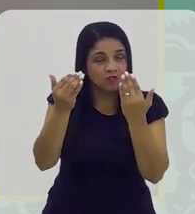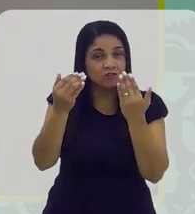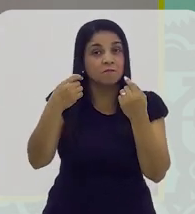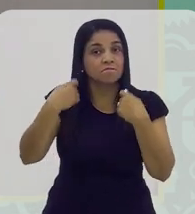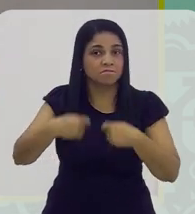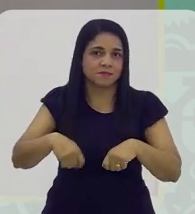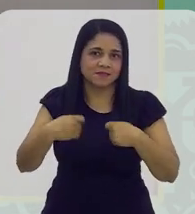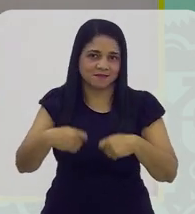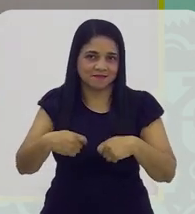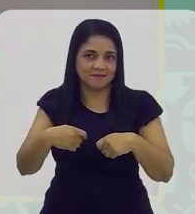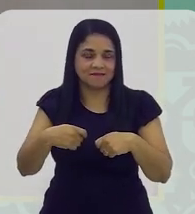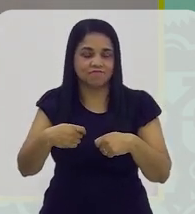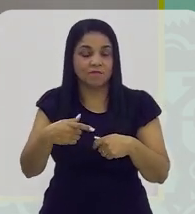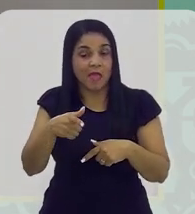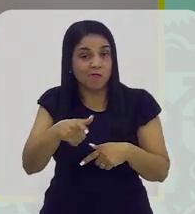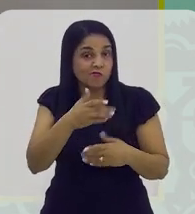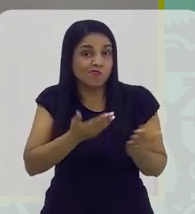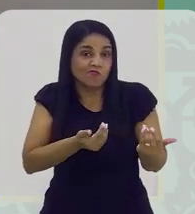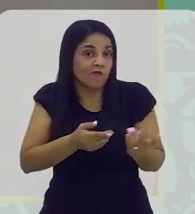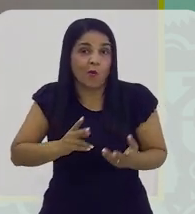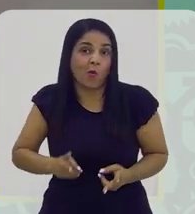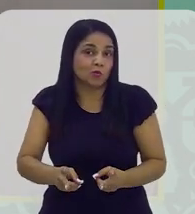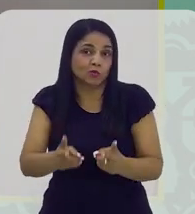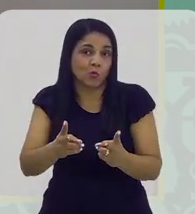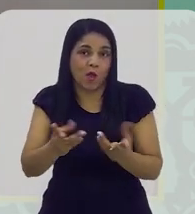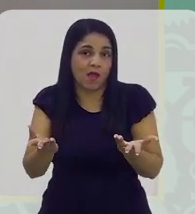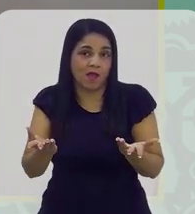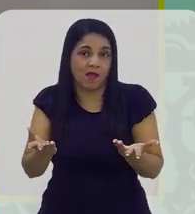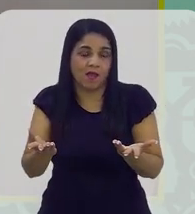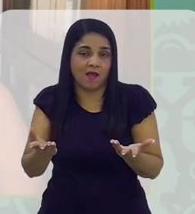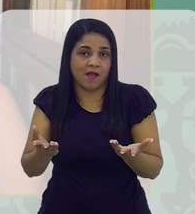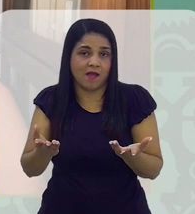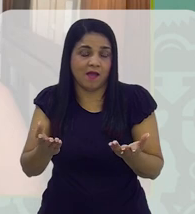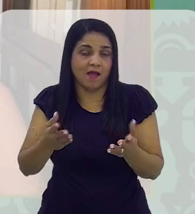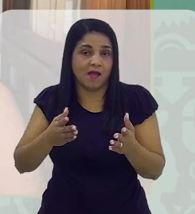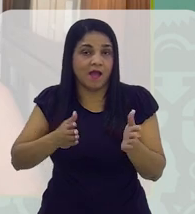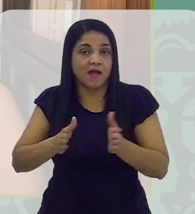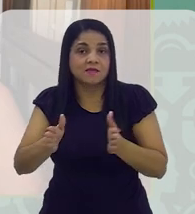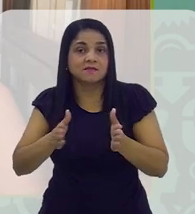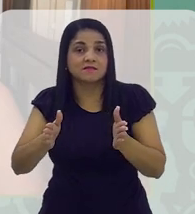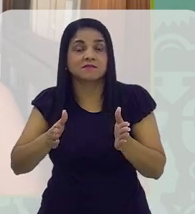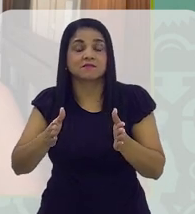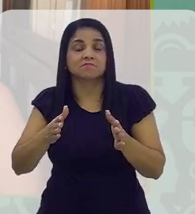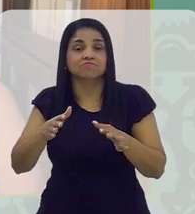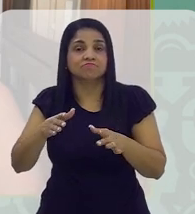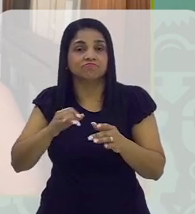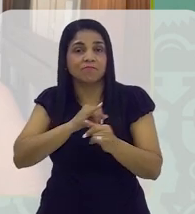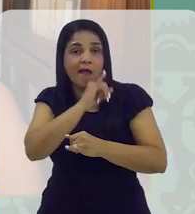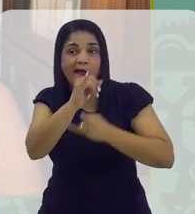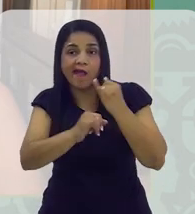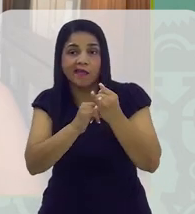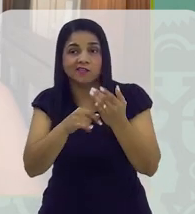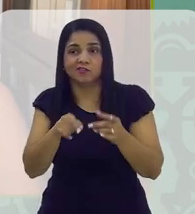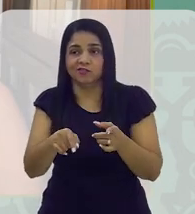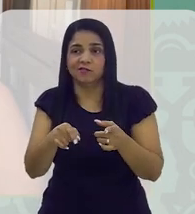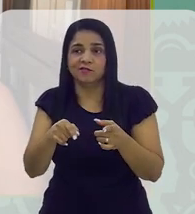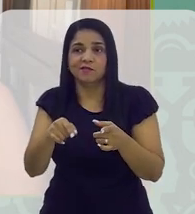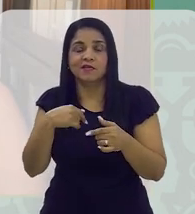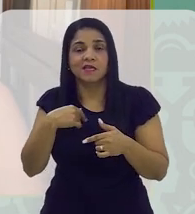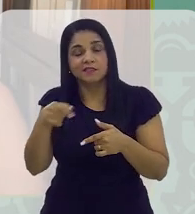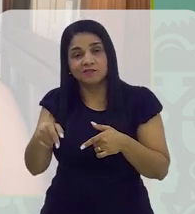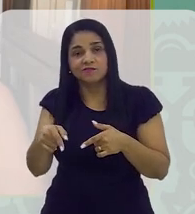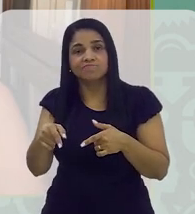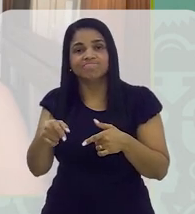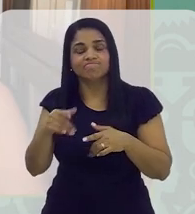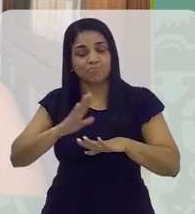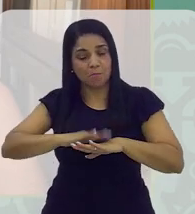parte psicológica, eles vão continuar acessando esses espaços. Eles fazem uma autoterapia, né, Letícia? Sim. Entre eles, de